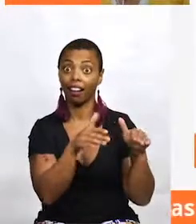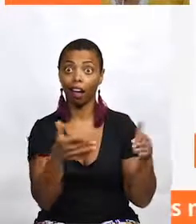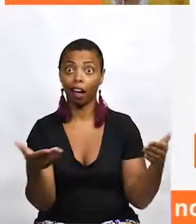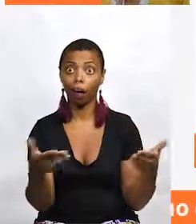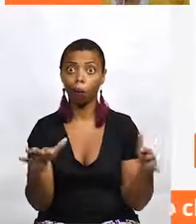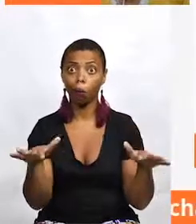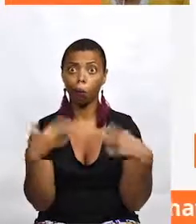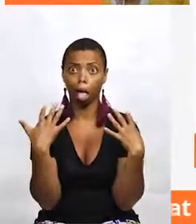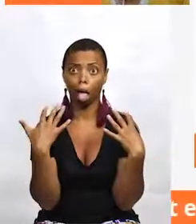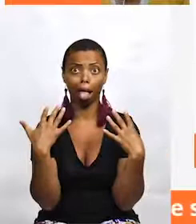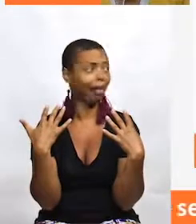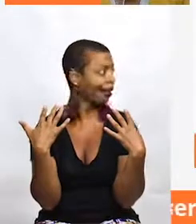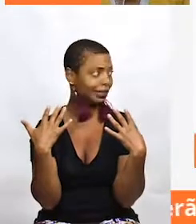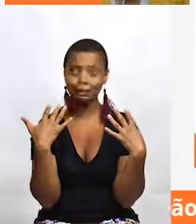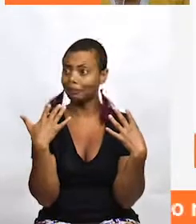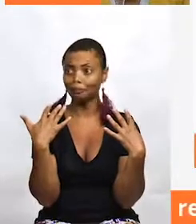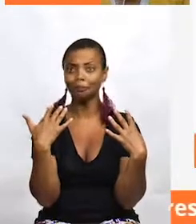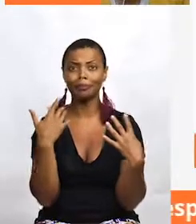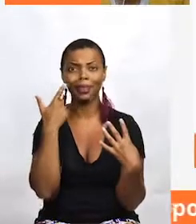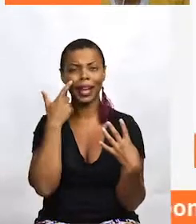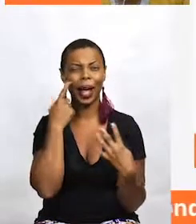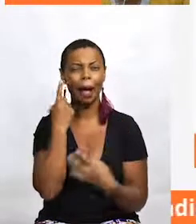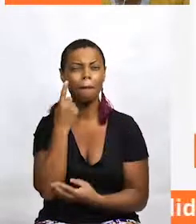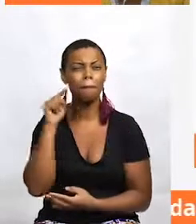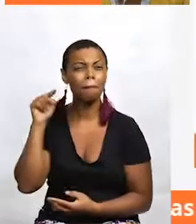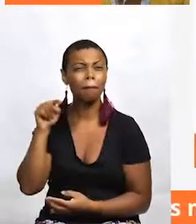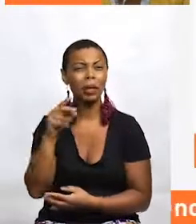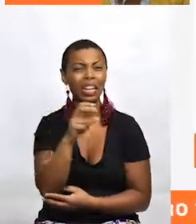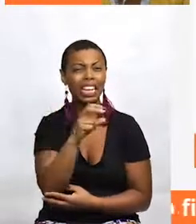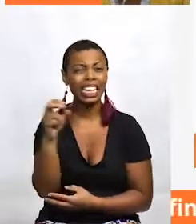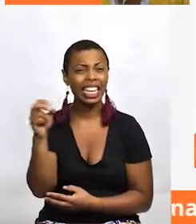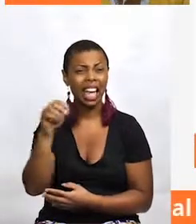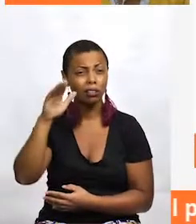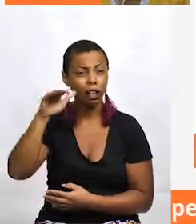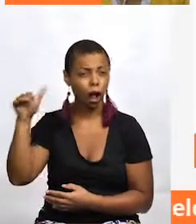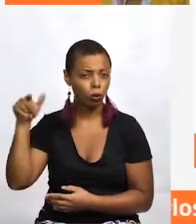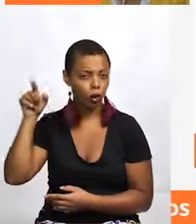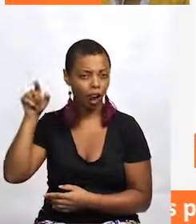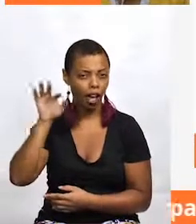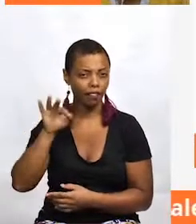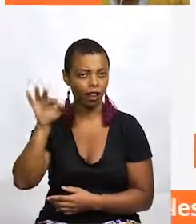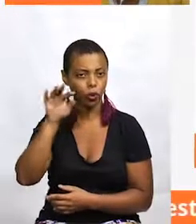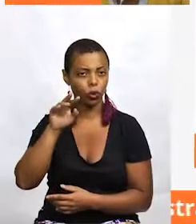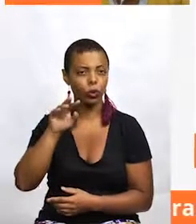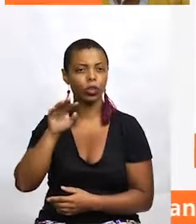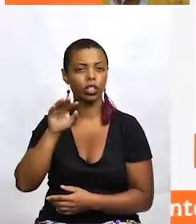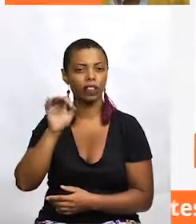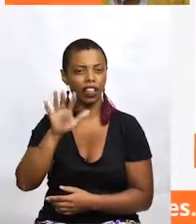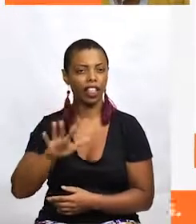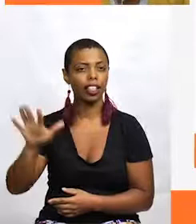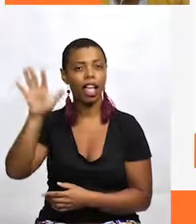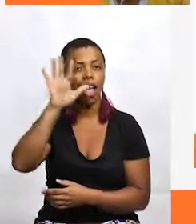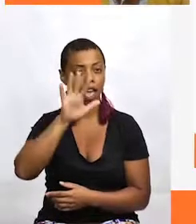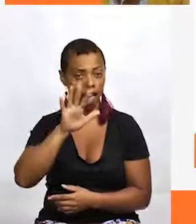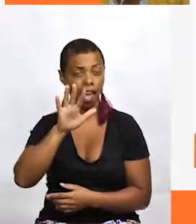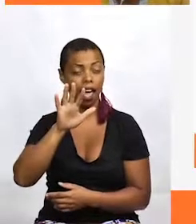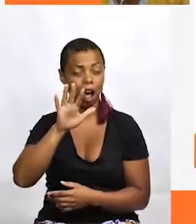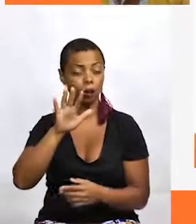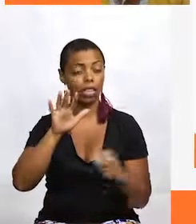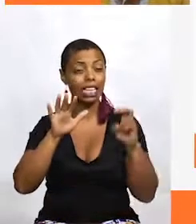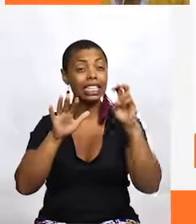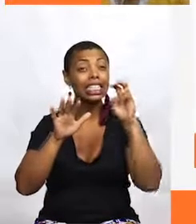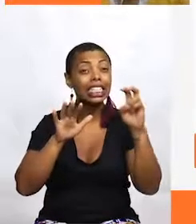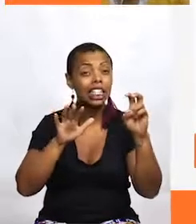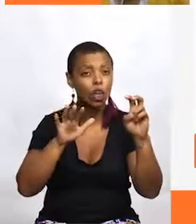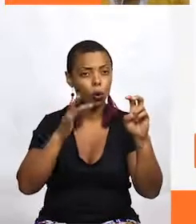Éramos 1.500 estudantes na Federal quando eu entrei lá. Éramos 5 negros e só eu de